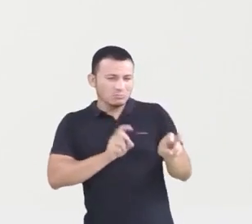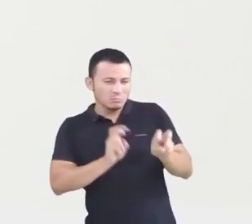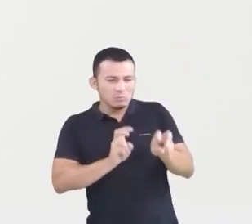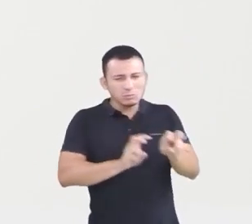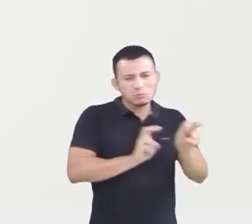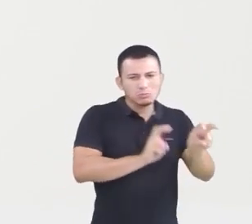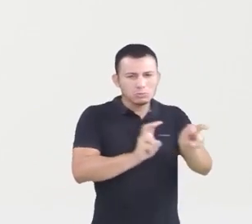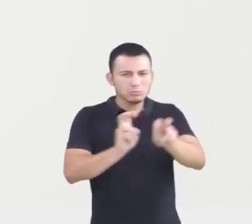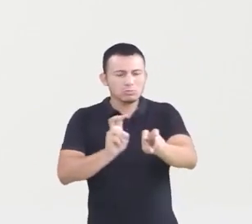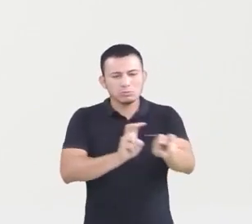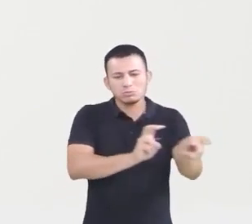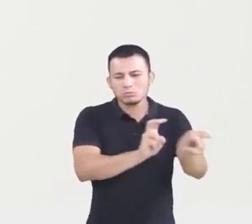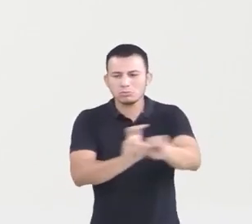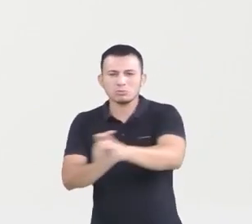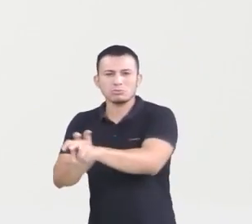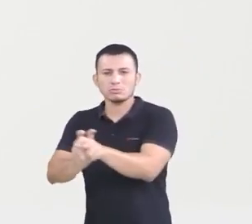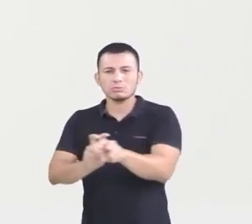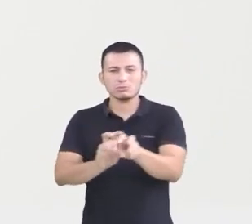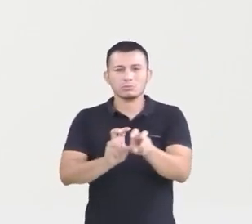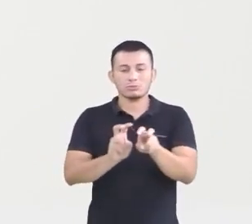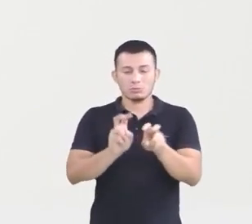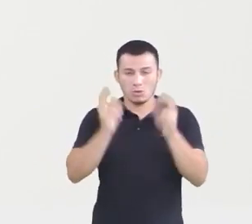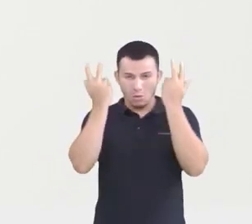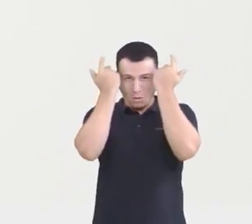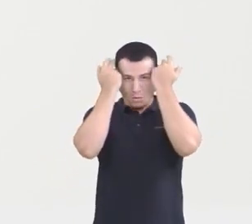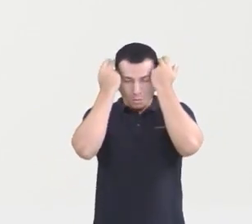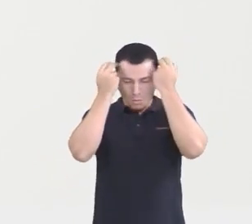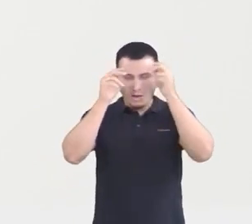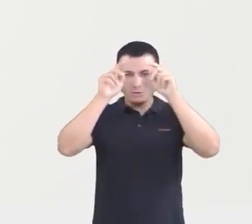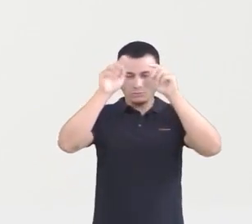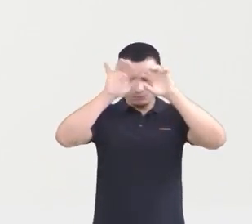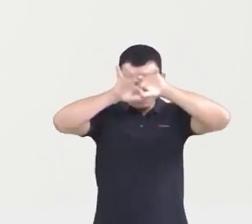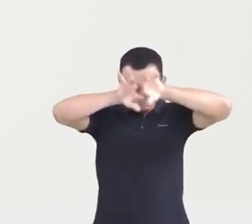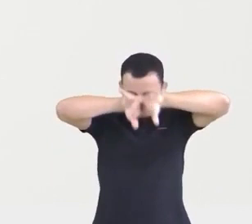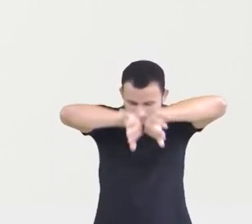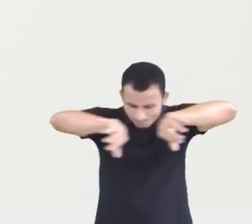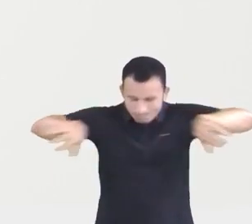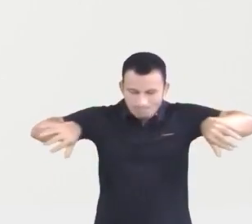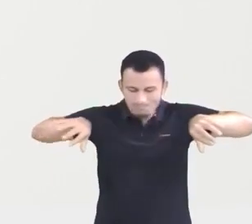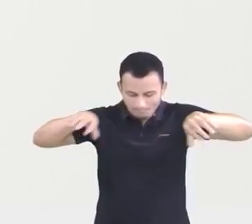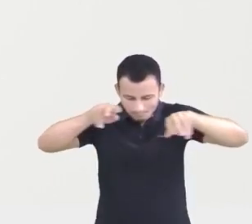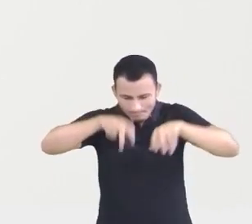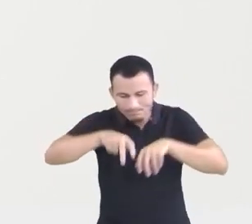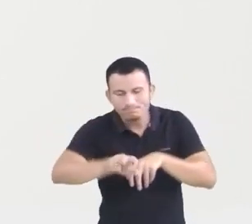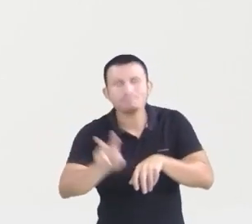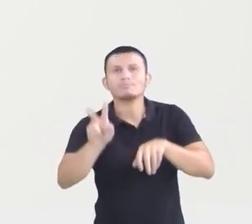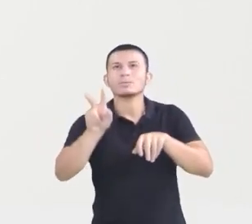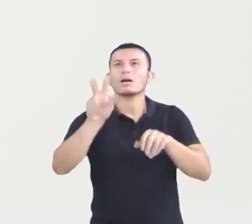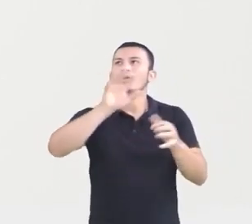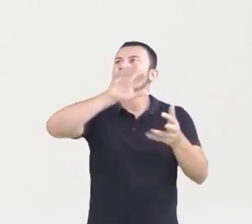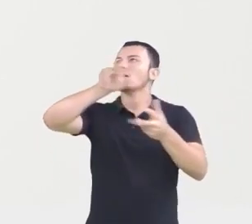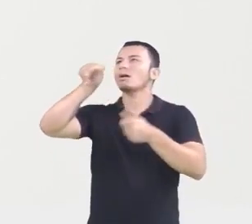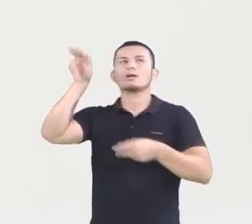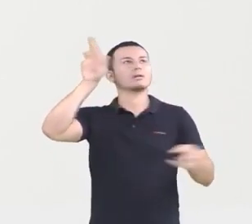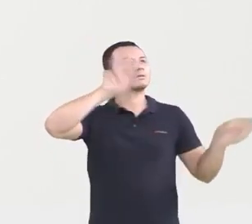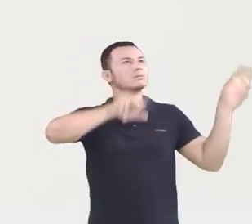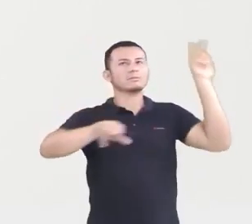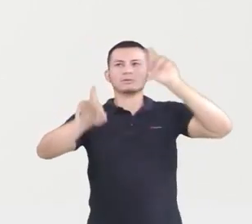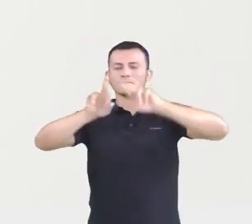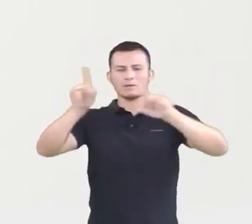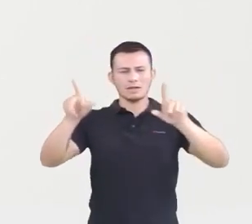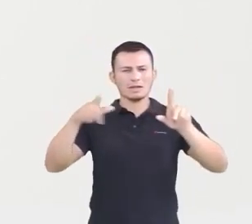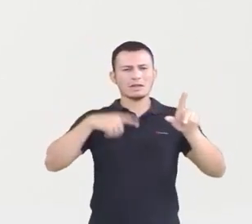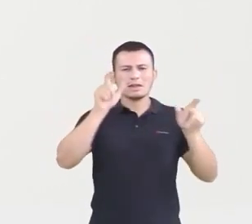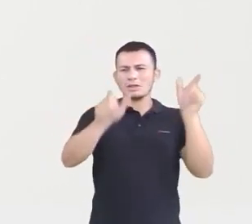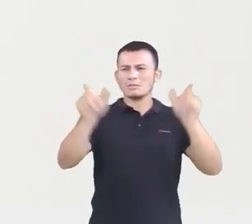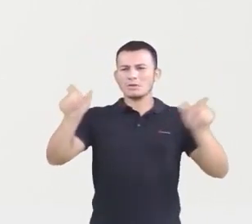sua toca, passando para um mundo diferente, repleto de animais e todo tipo de seres estranhos, que falam